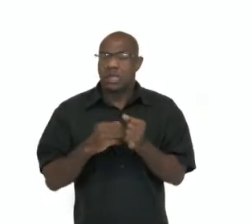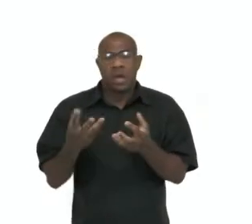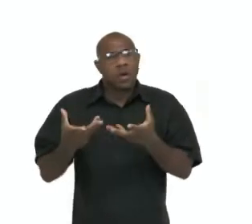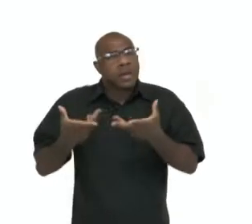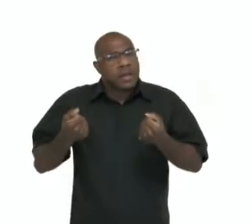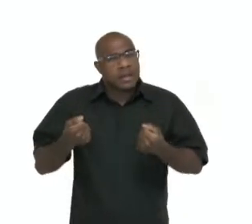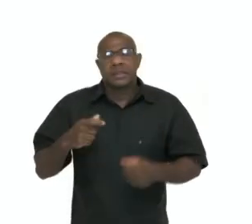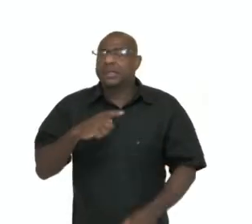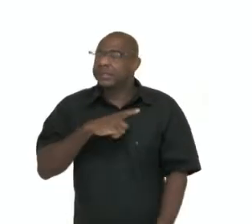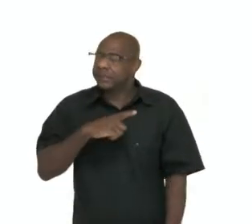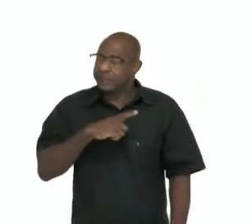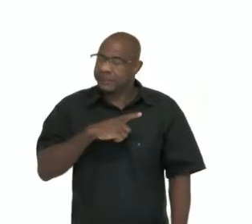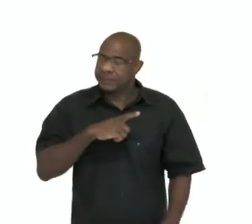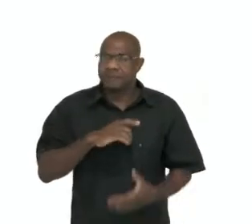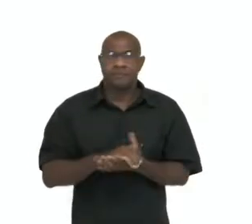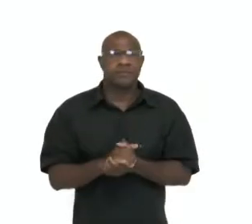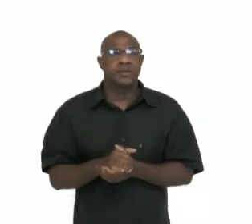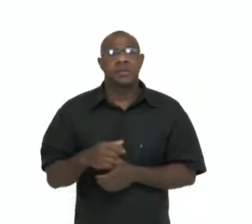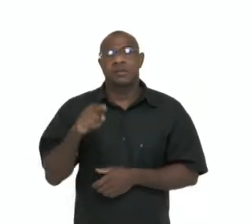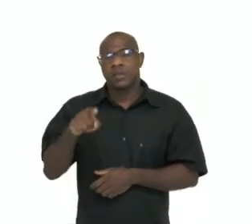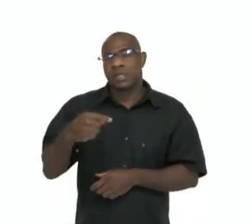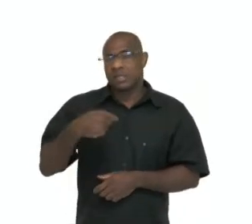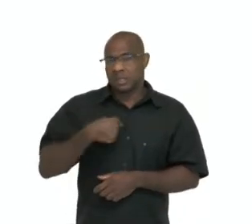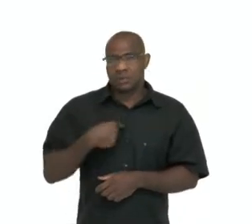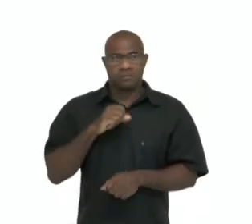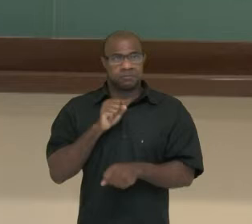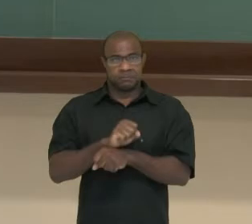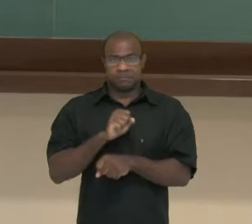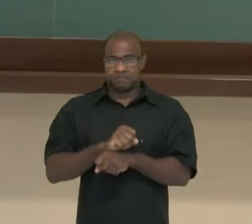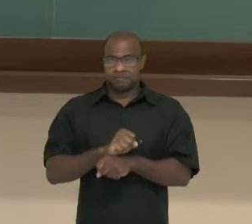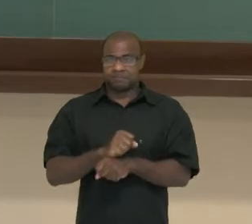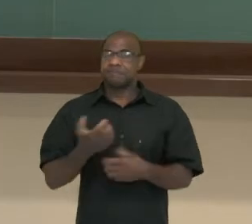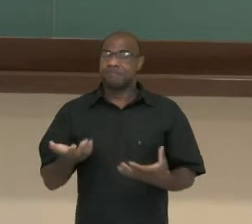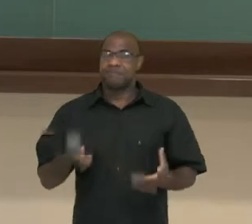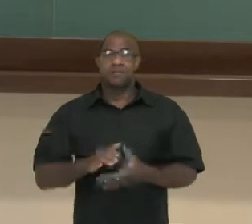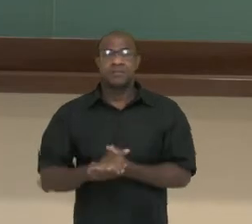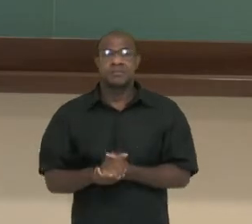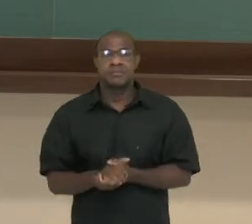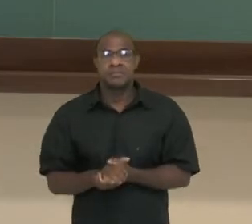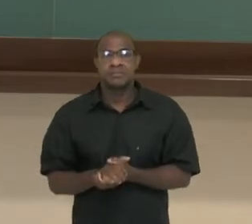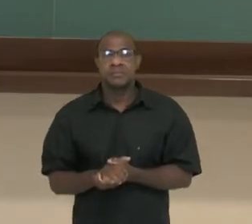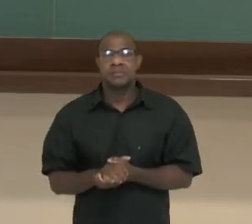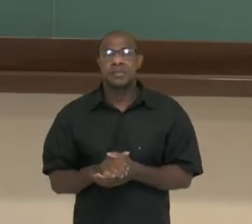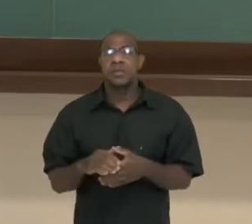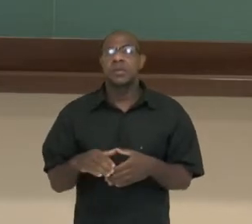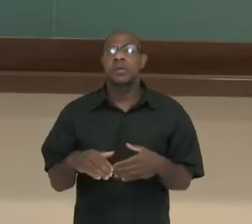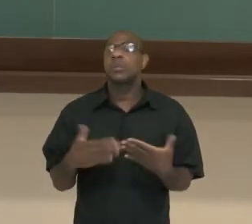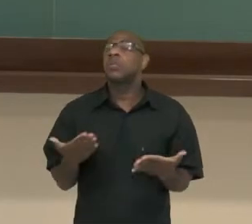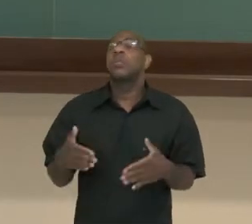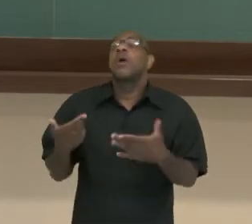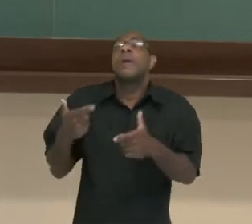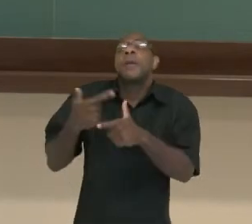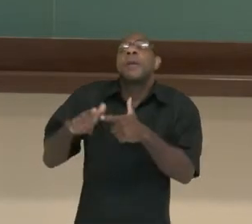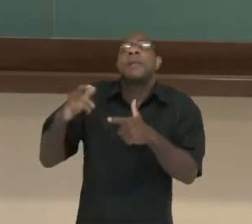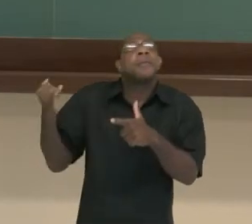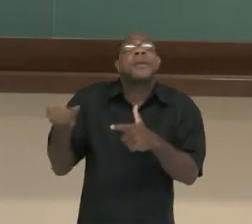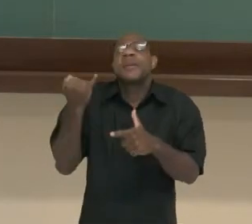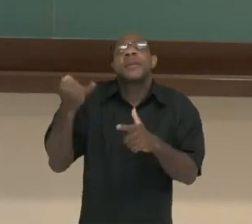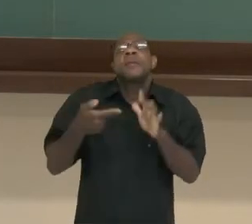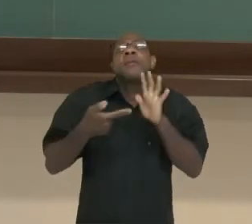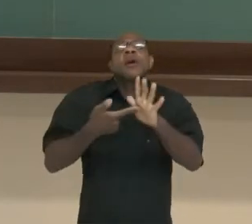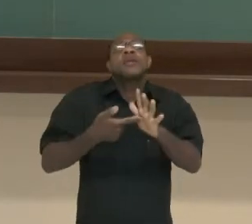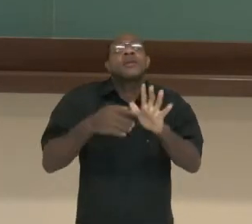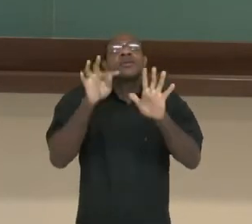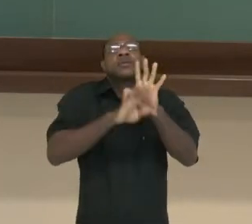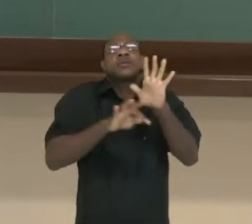ficam, como você e eu, à espera de sentido. Qual a problemática importante trazida